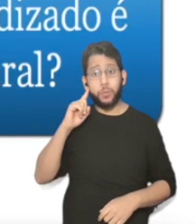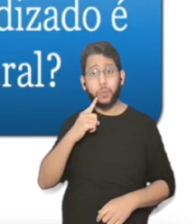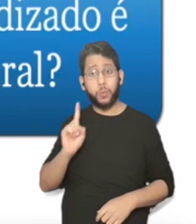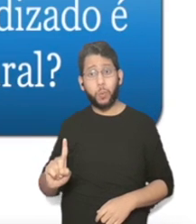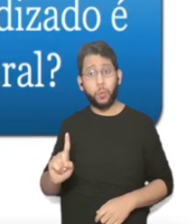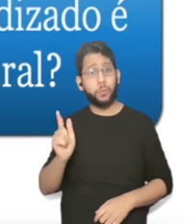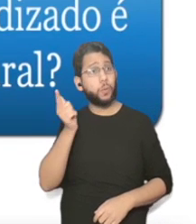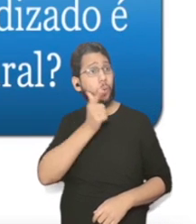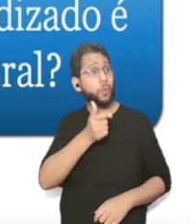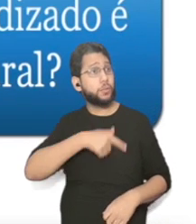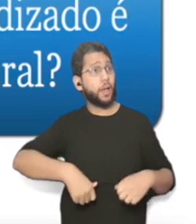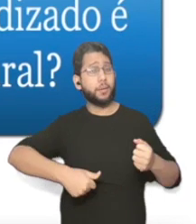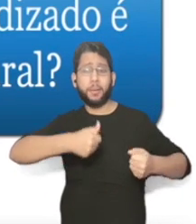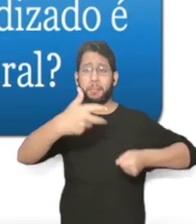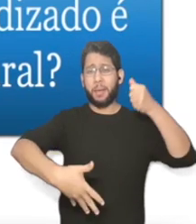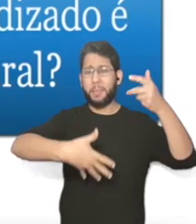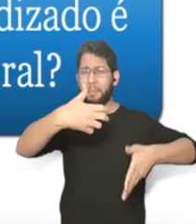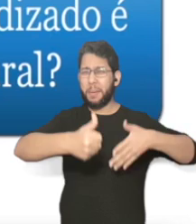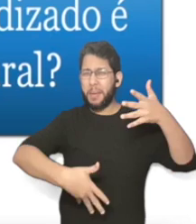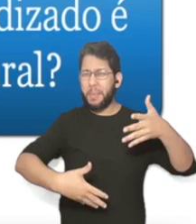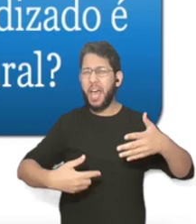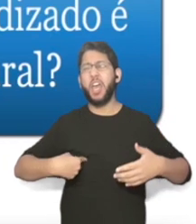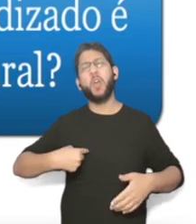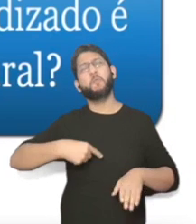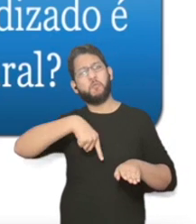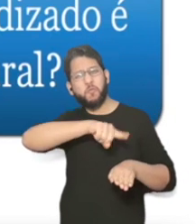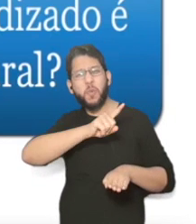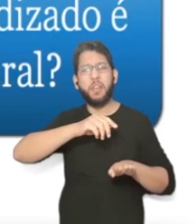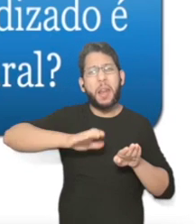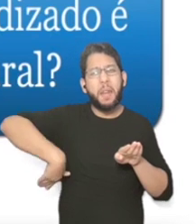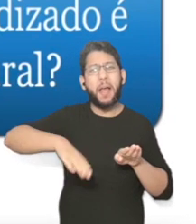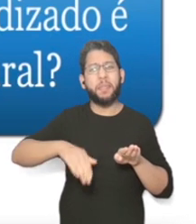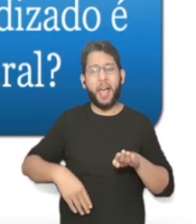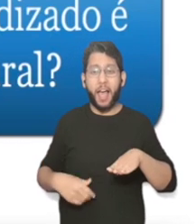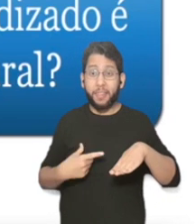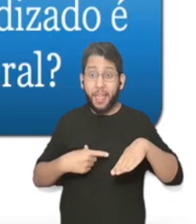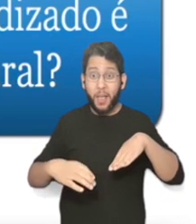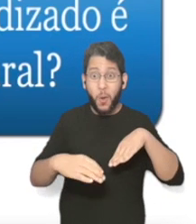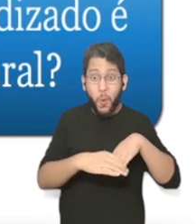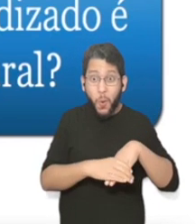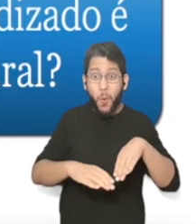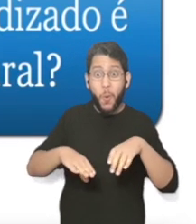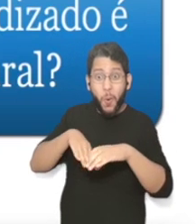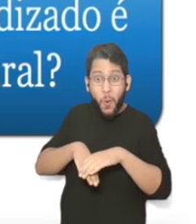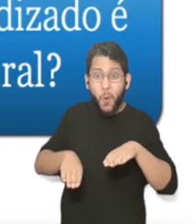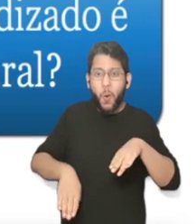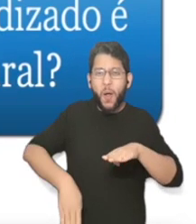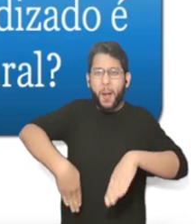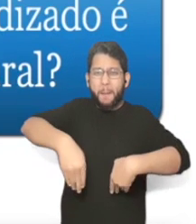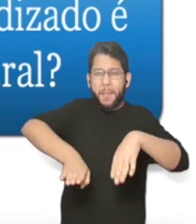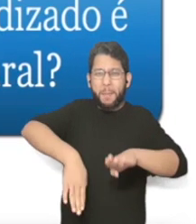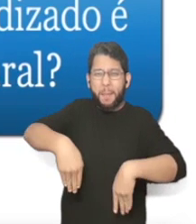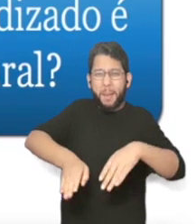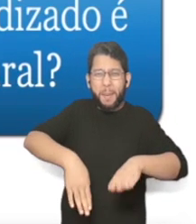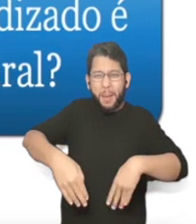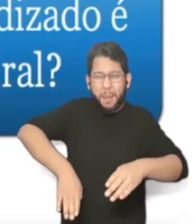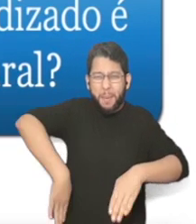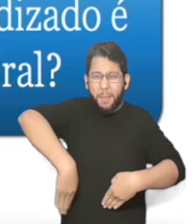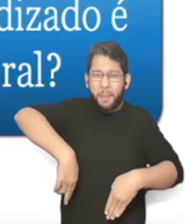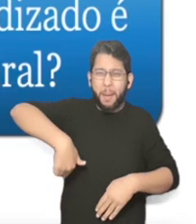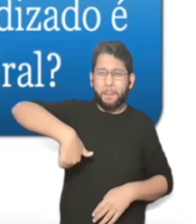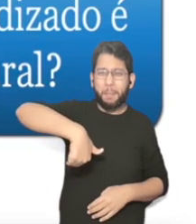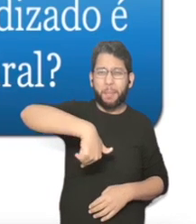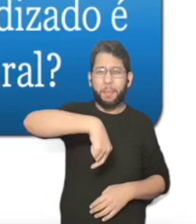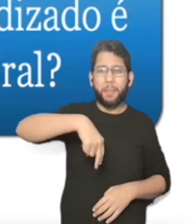E aí a criança, por meio da língua de sinais, quer contar tudo que ela fez, que ela foi nadar, que ela pôs o pé de pato, que ela foi de moto